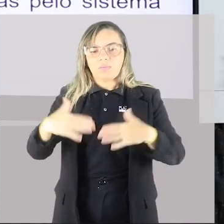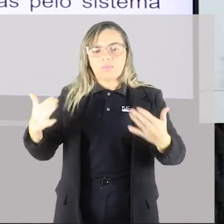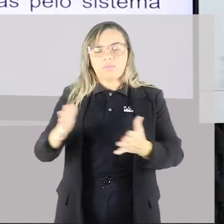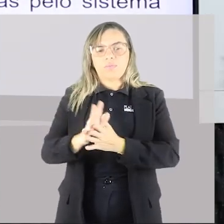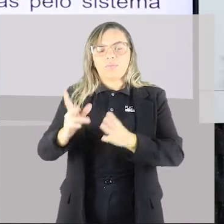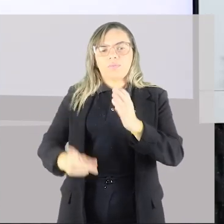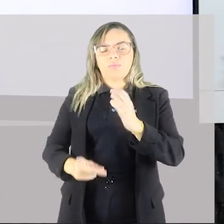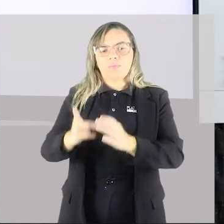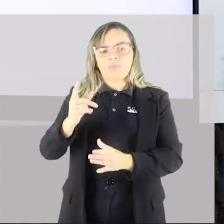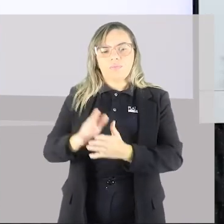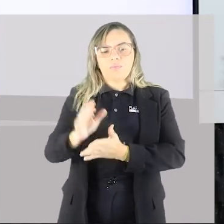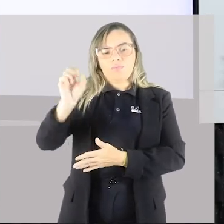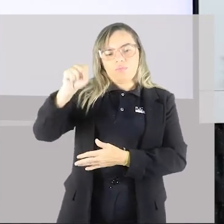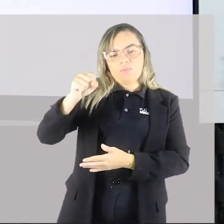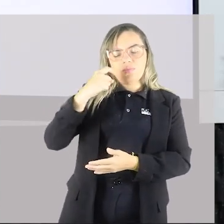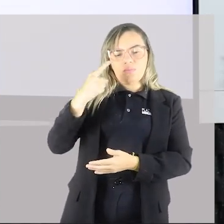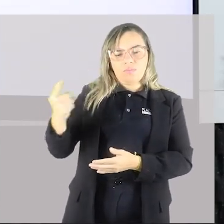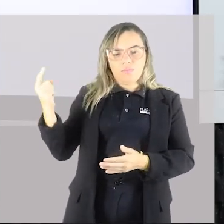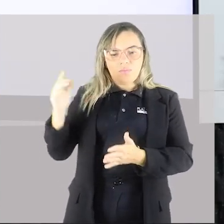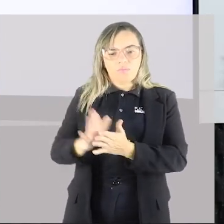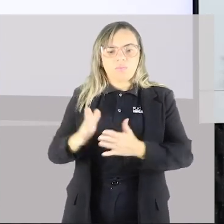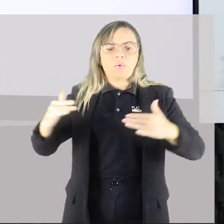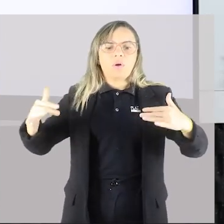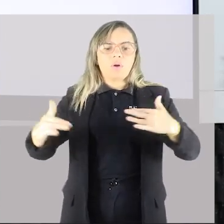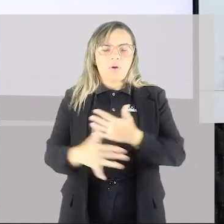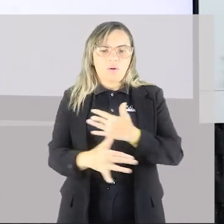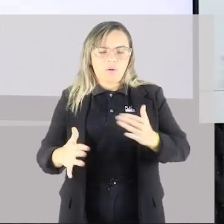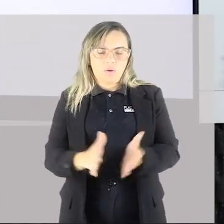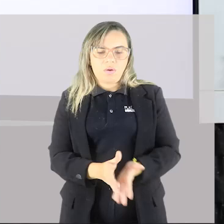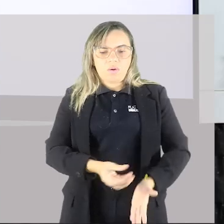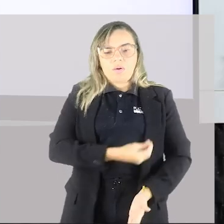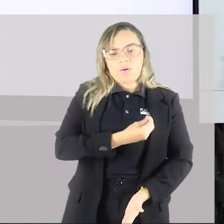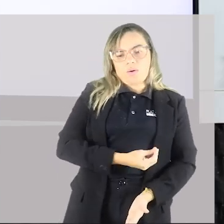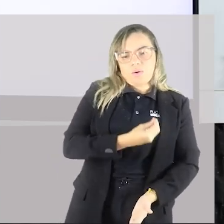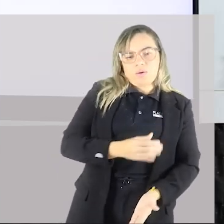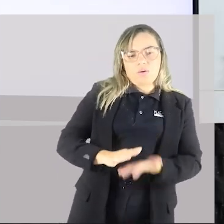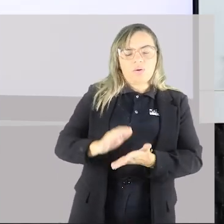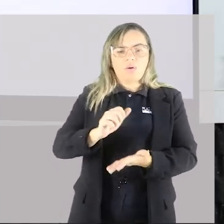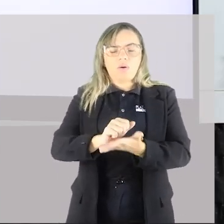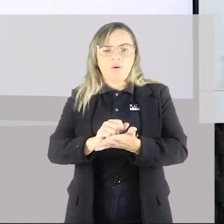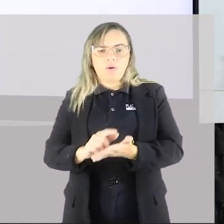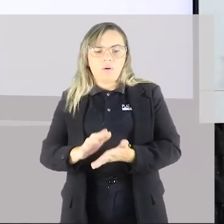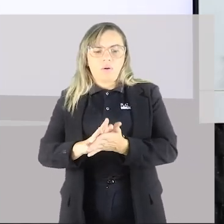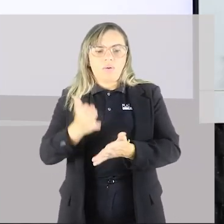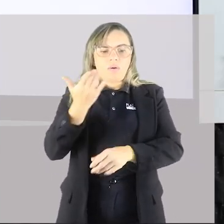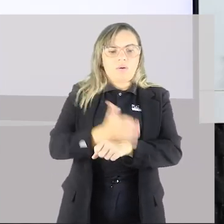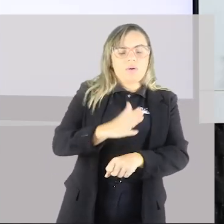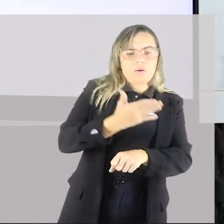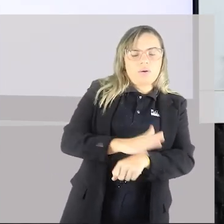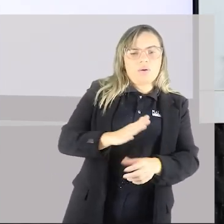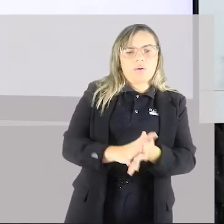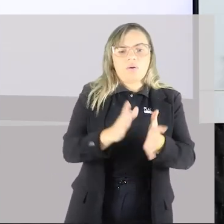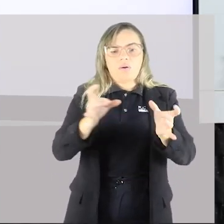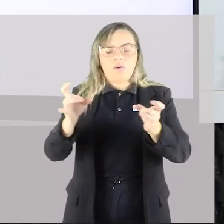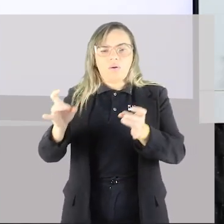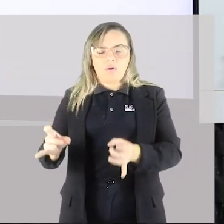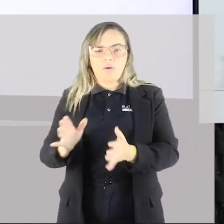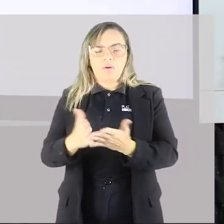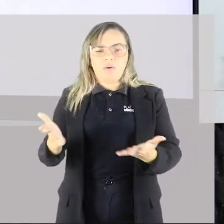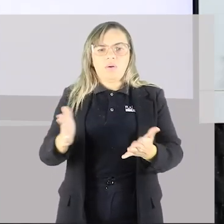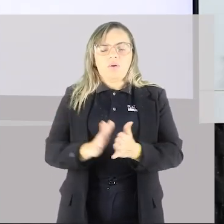para o capitalismo, sim, você vai ter uma condição mais urbana de cidade e uma atividade comercial mais latente, ou seja,